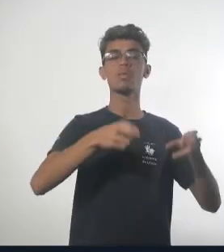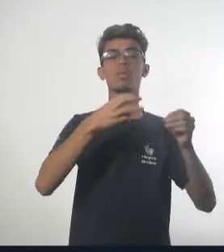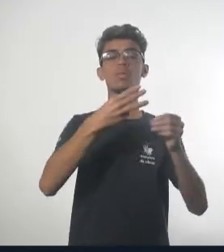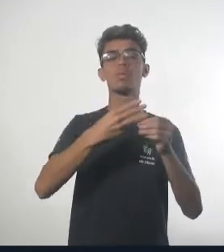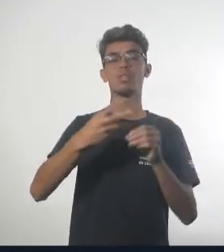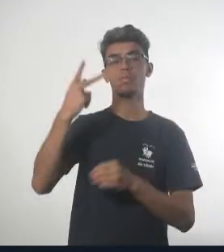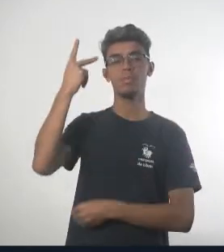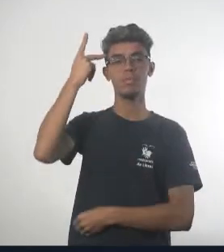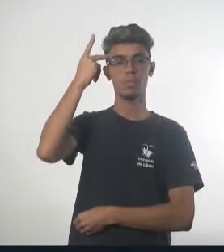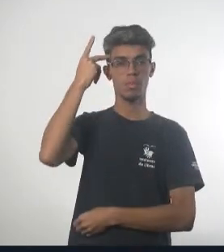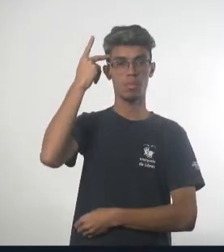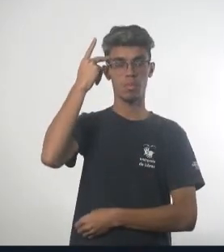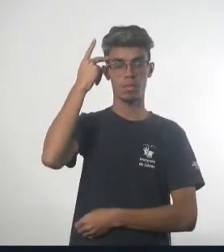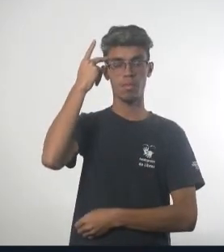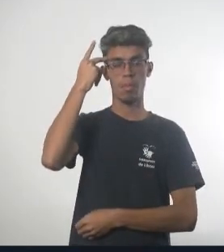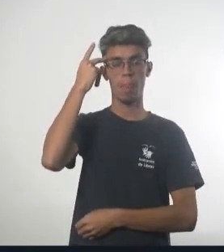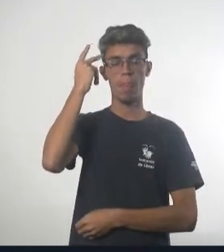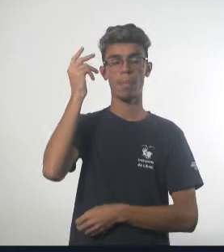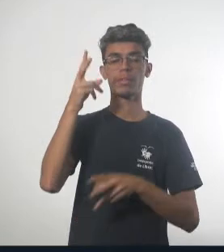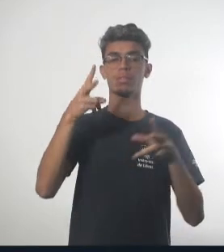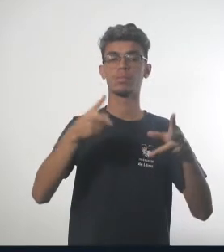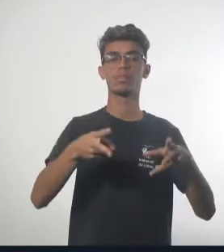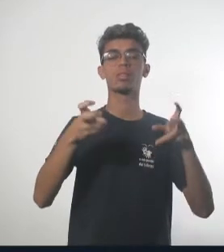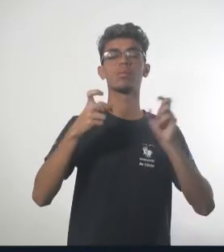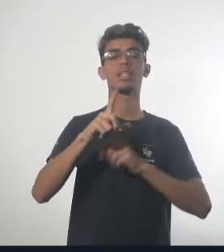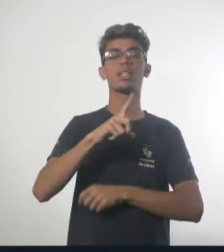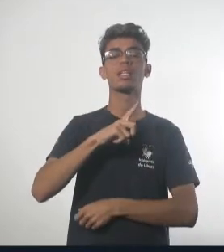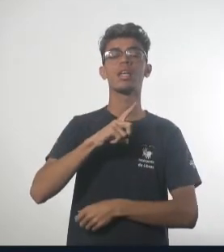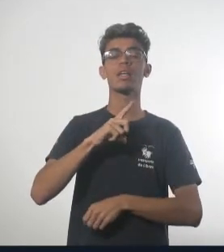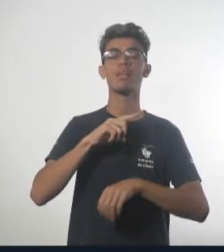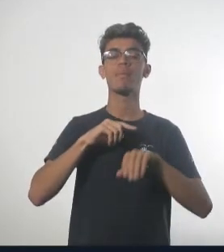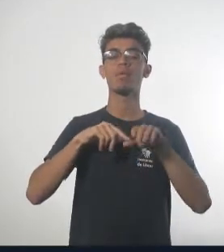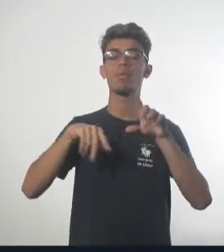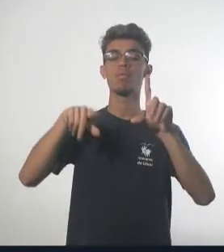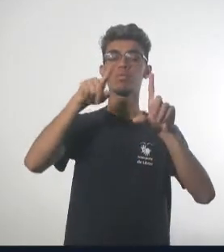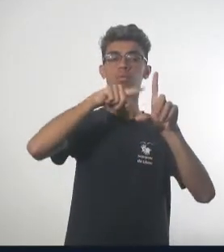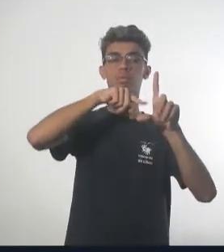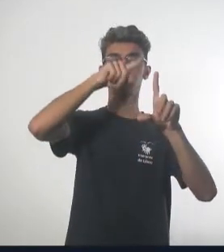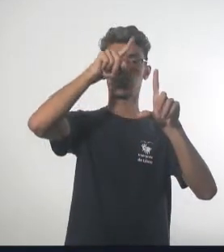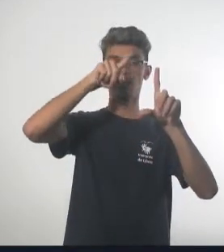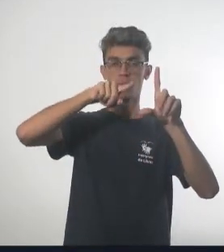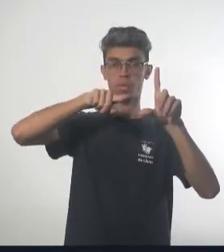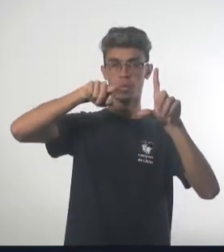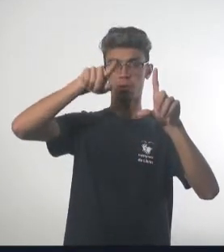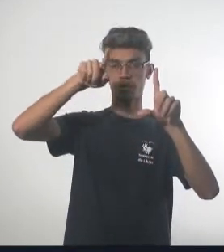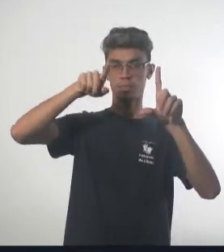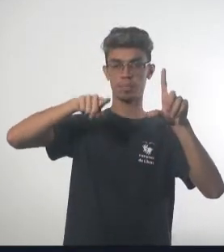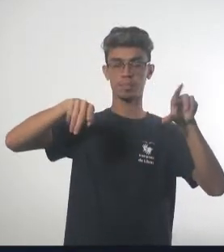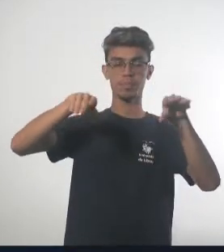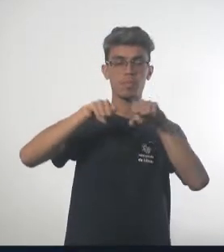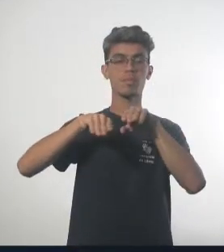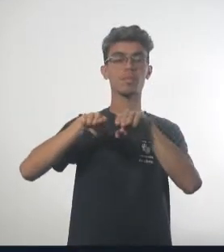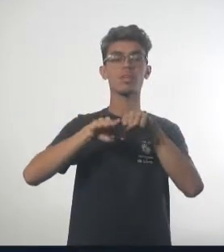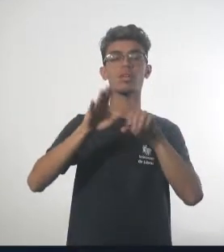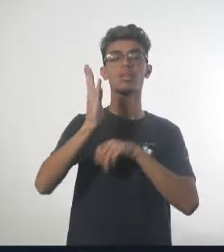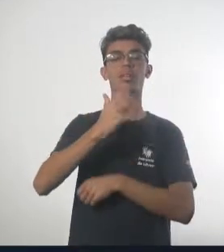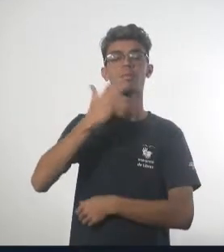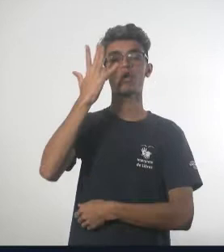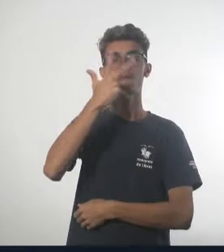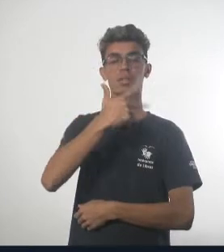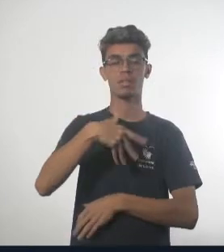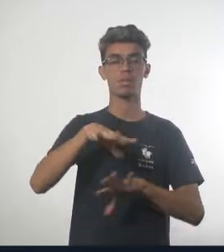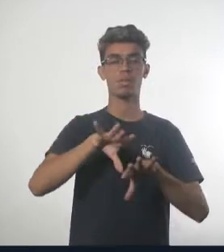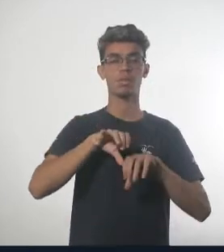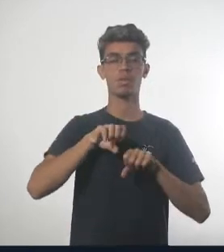Paulo. E também podemos notar que há uma estabilidade, né, para essas notificações e também para os casos confirmados